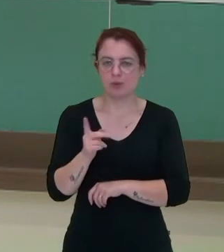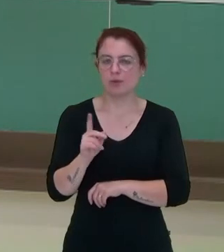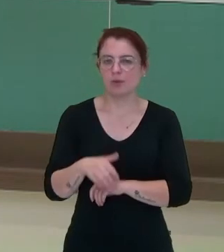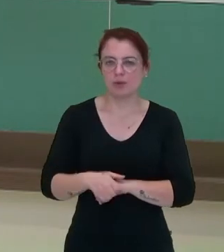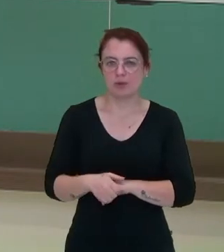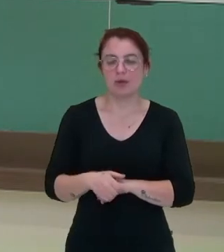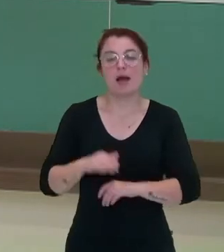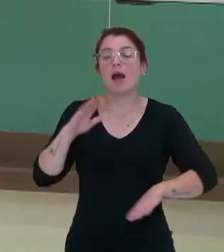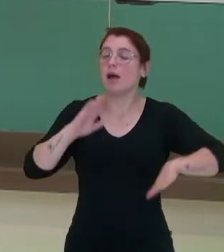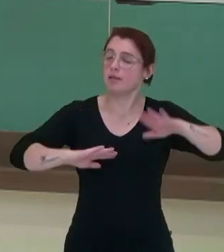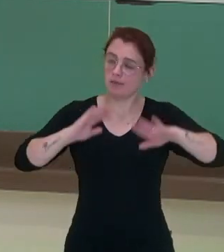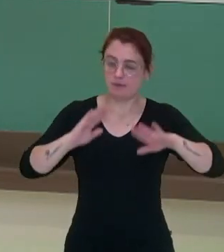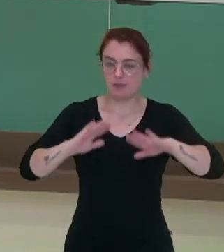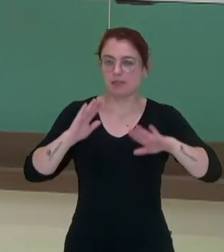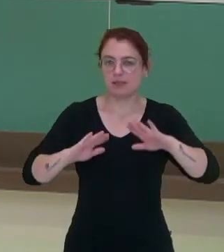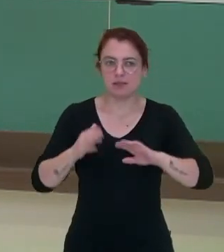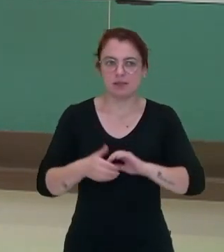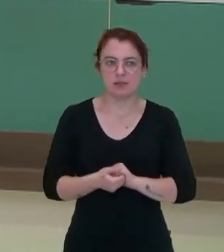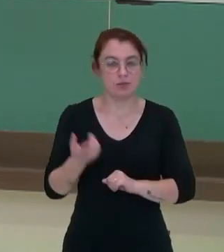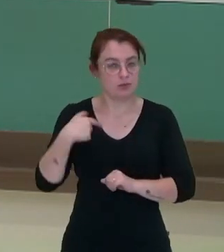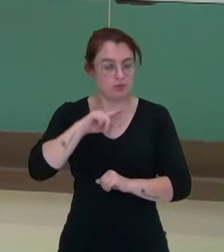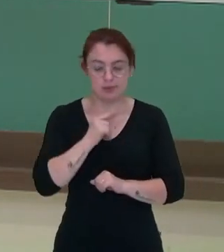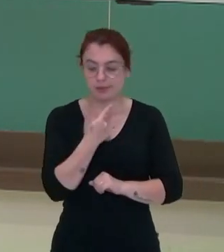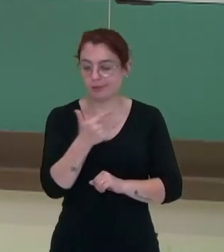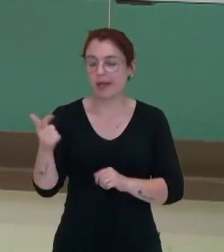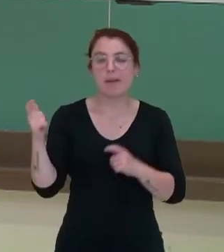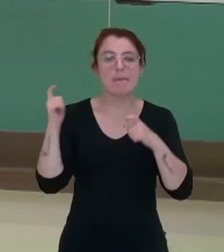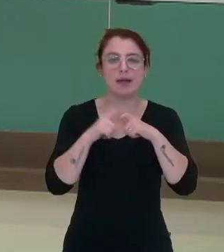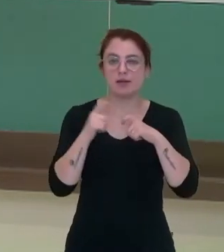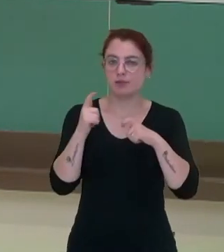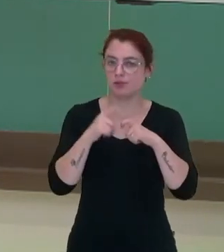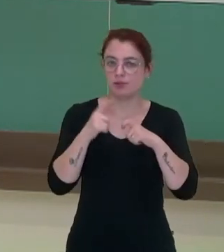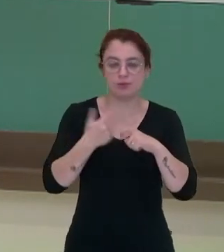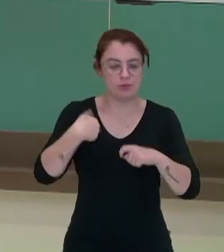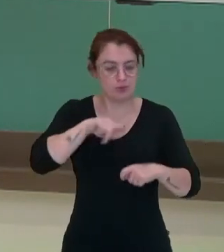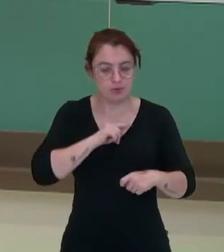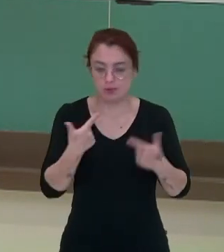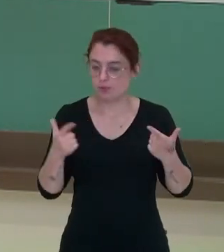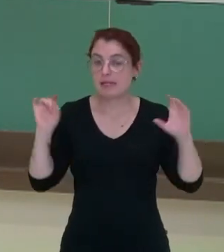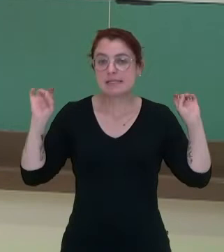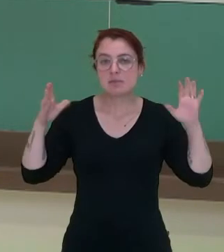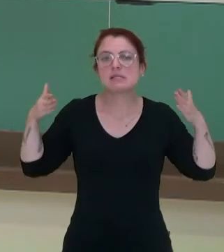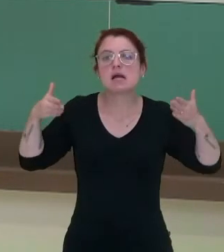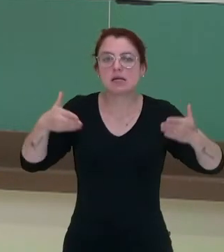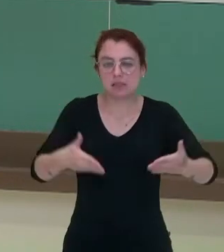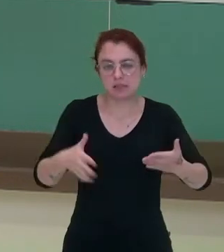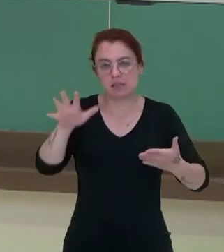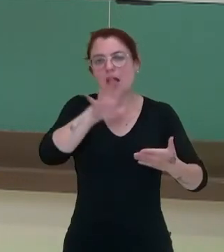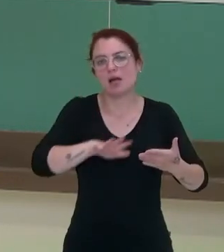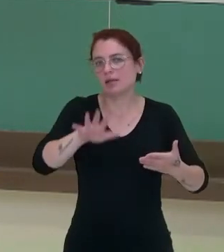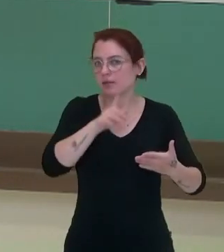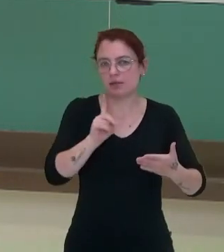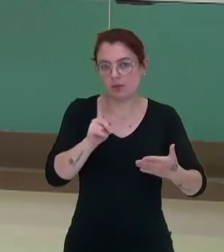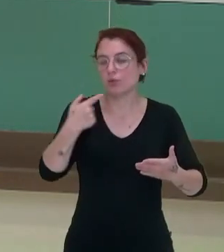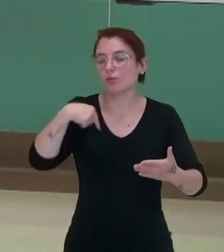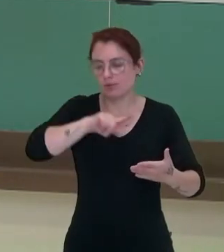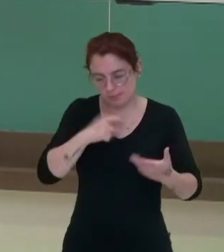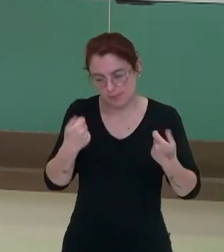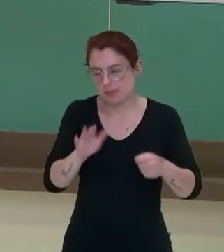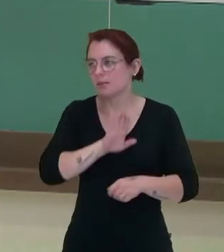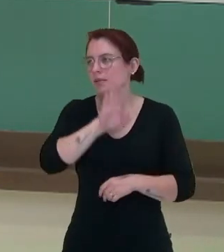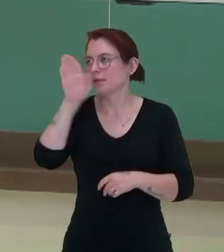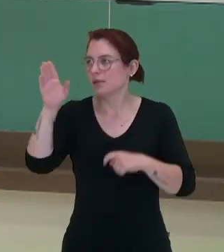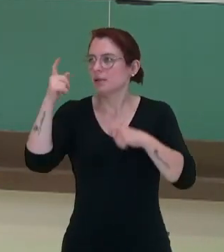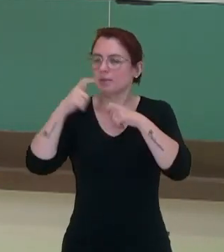pelos linfonodos. A gente não é médico, nós não somos especialistas nessa área. Nós temos que consultar os profissionais da